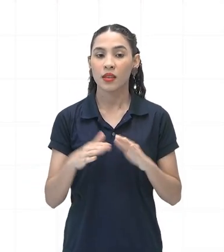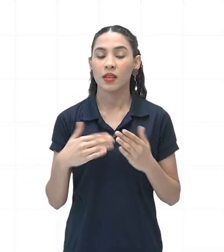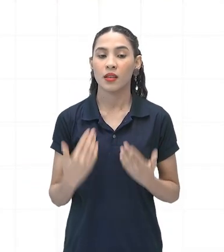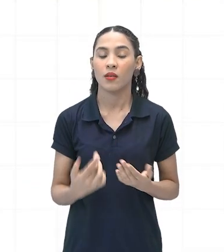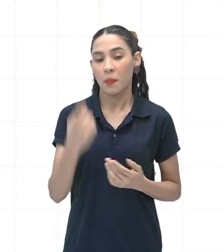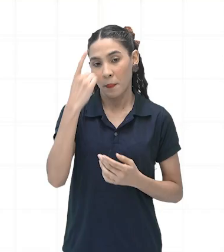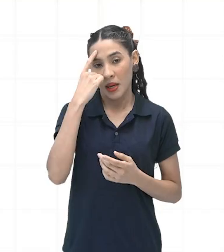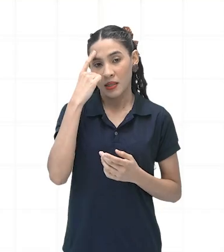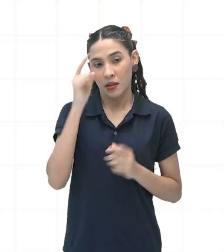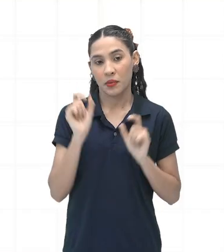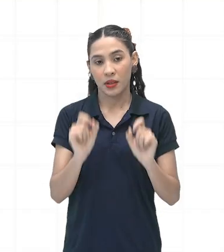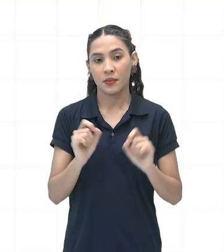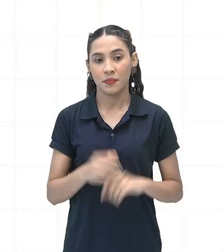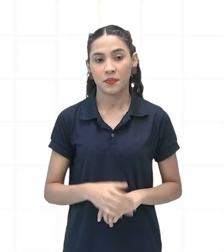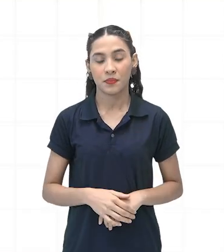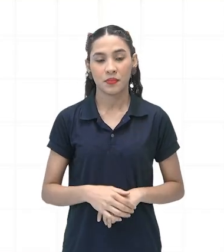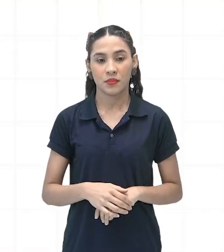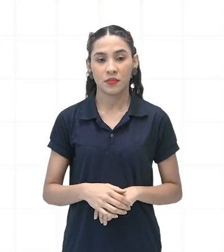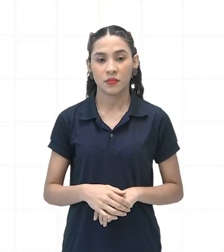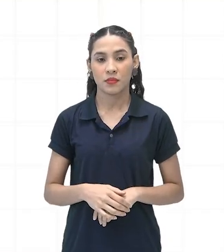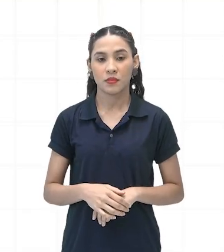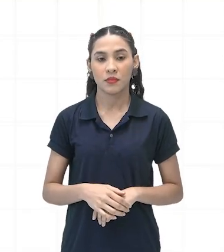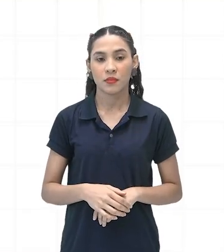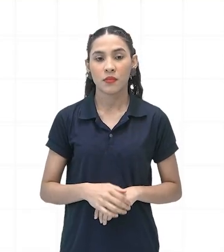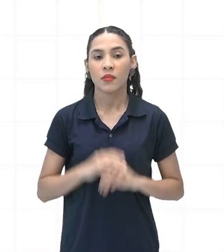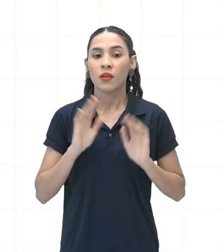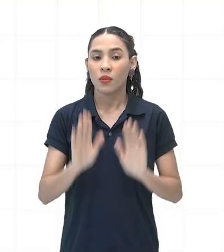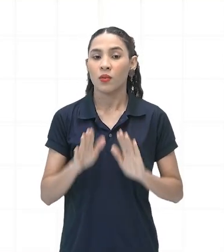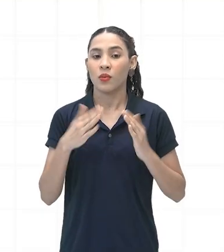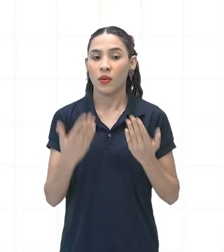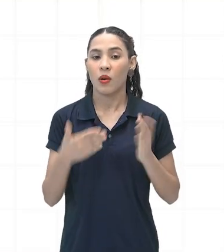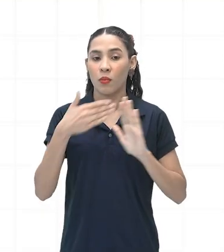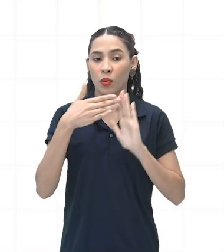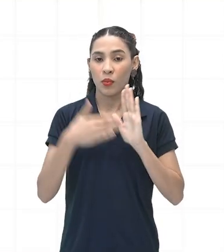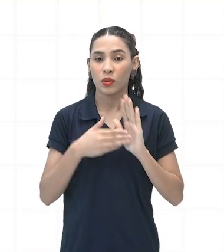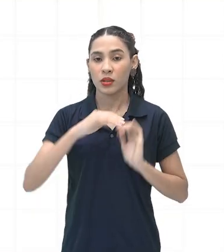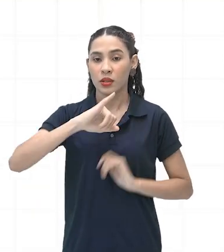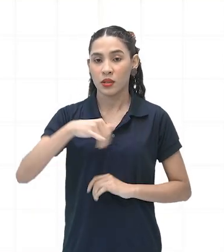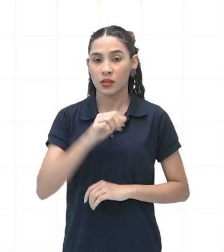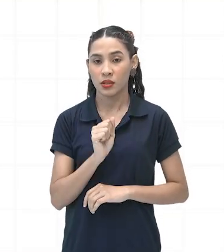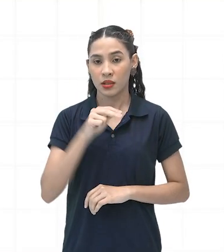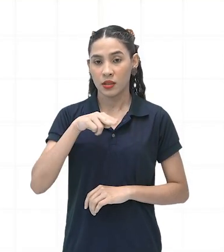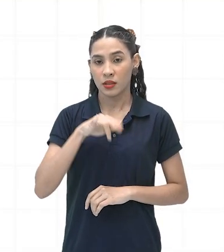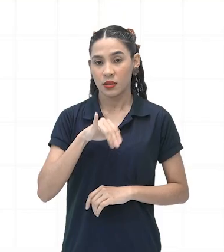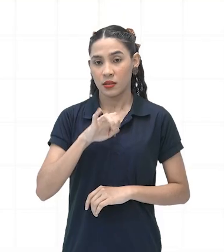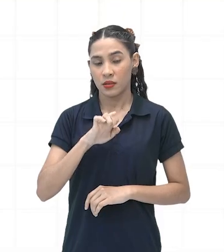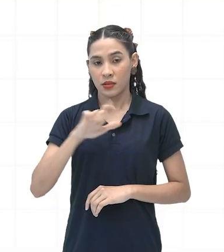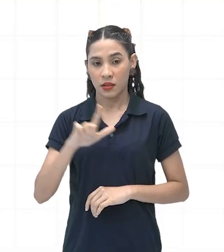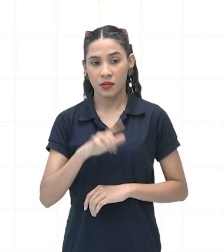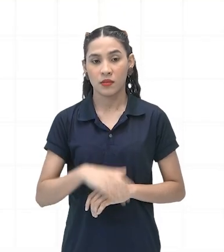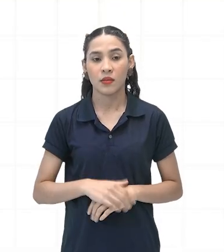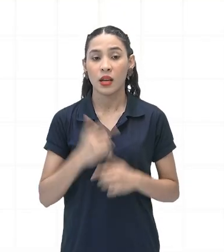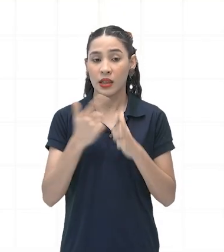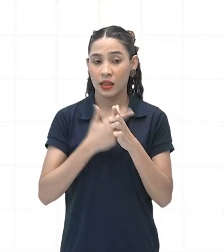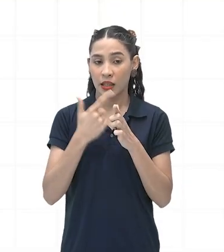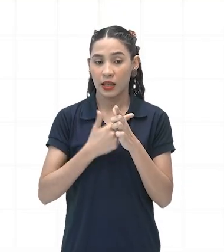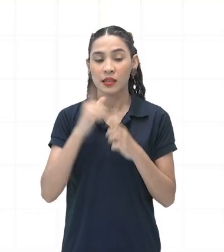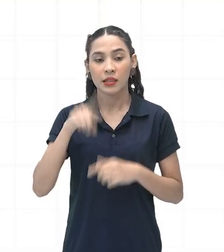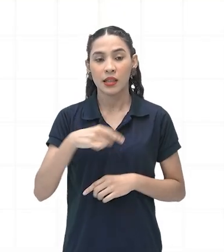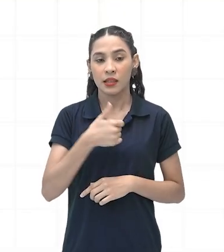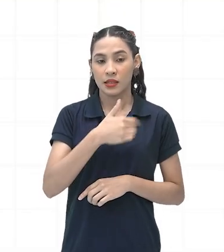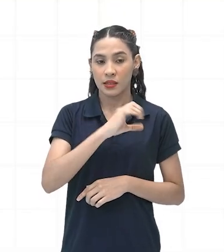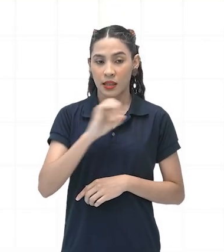E aí nós vamos pensar o seguinte: qual é a proposta de Janiel mesmo? O valor do tênis